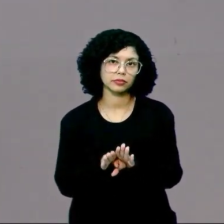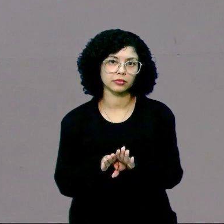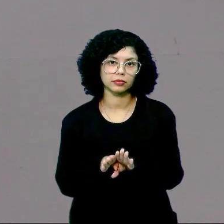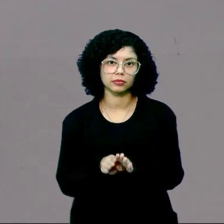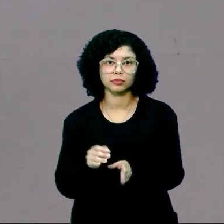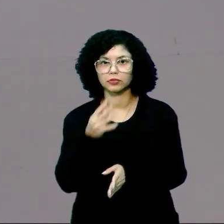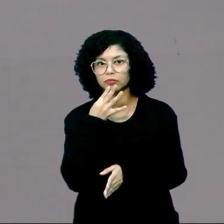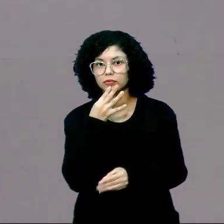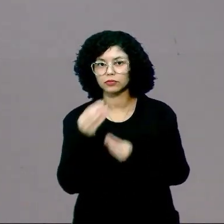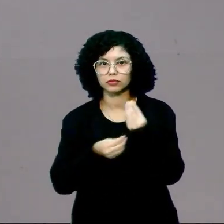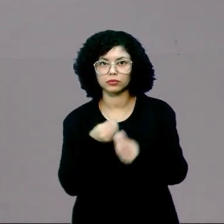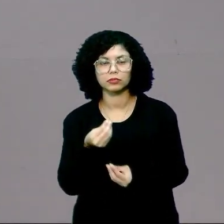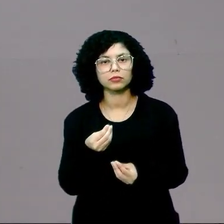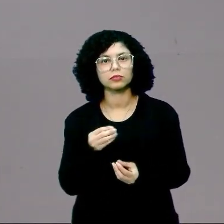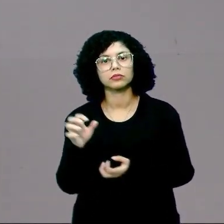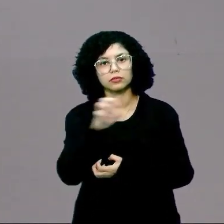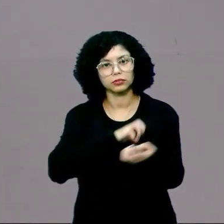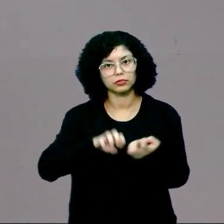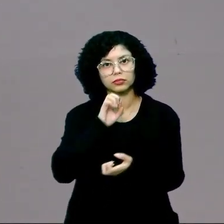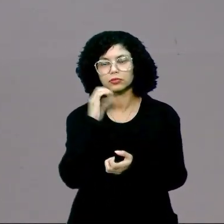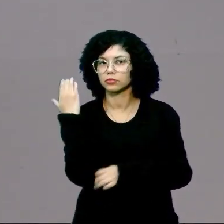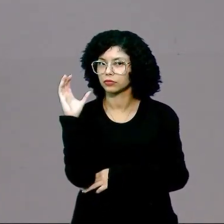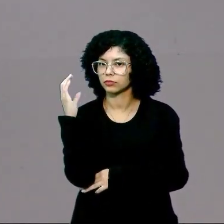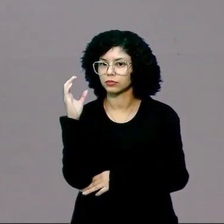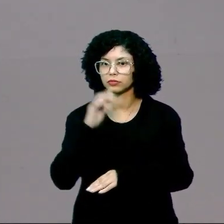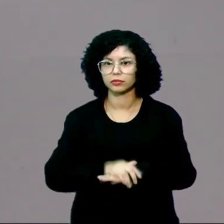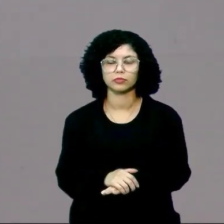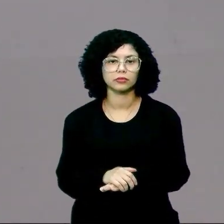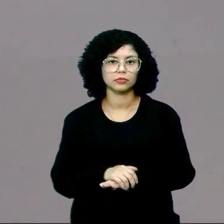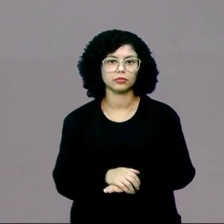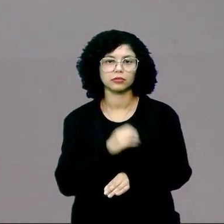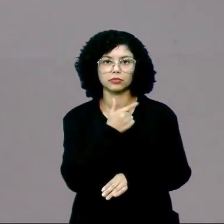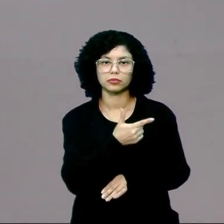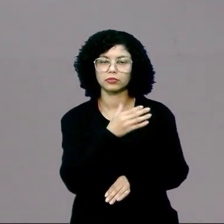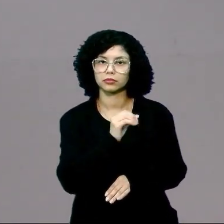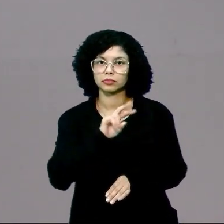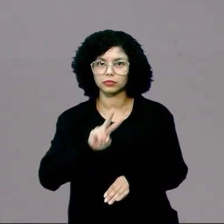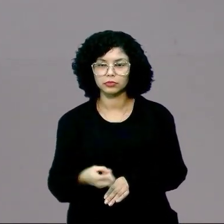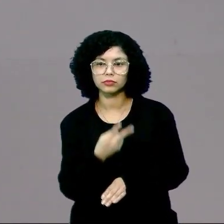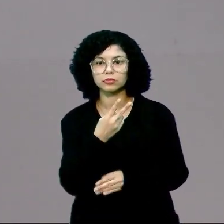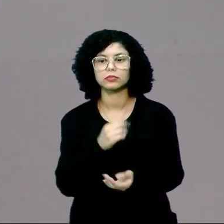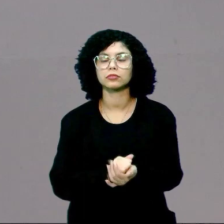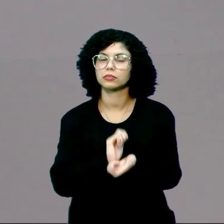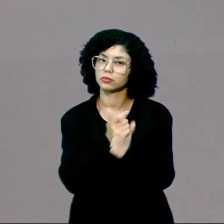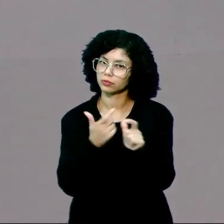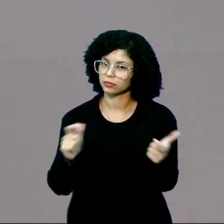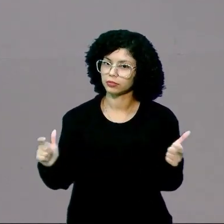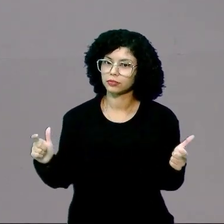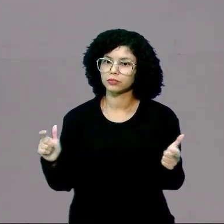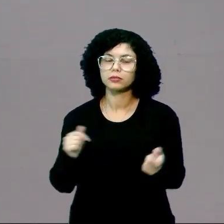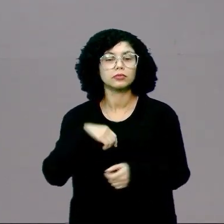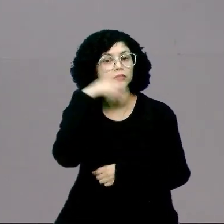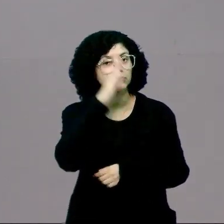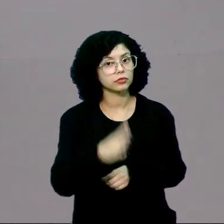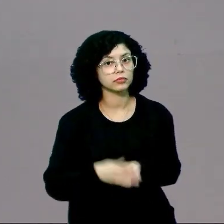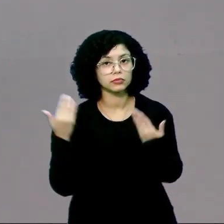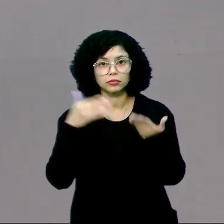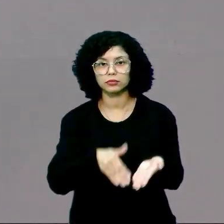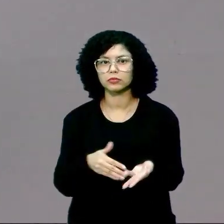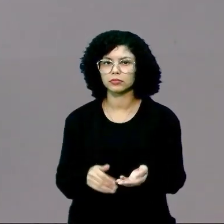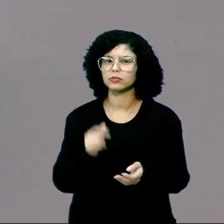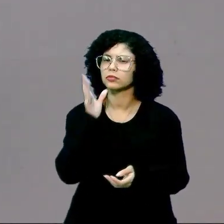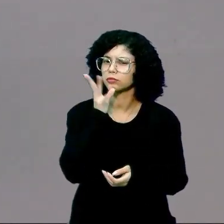conhecida mais como revolução científica, e nos anos 2000, né, ela foi crescendo. Aqui no Brasil ela chegou um pouco